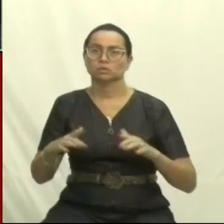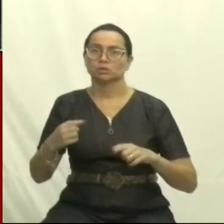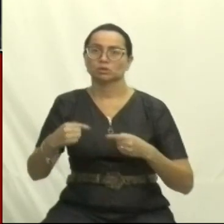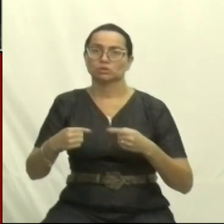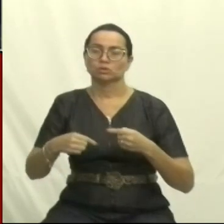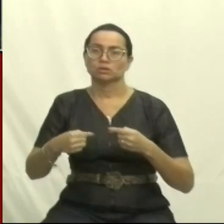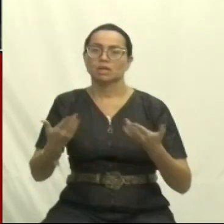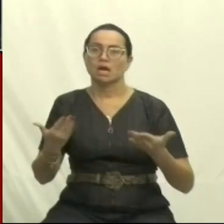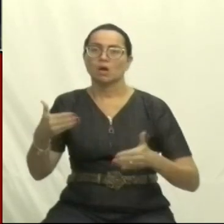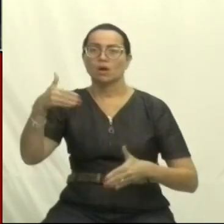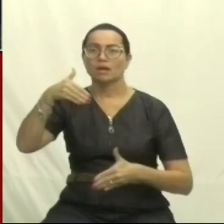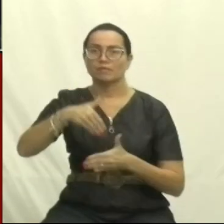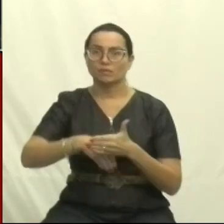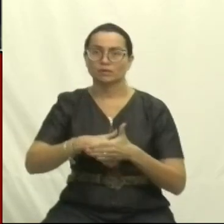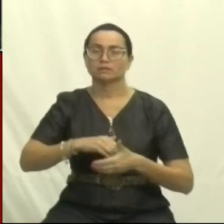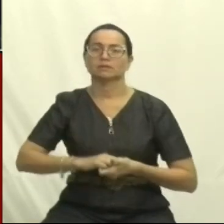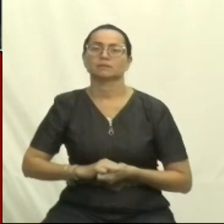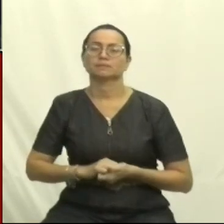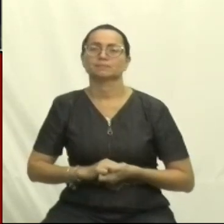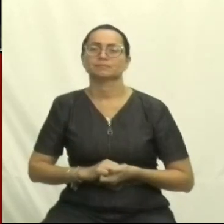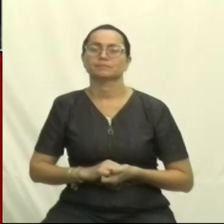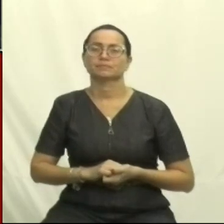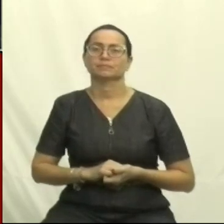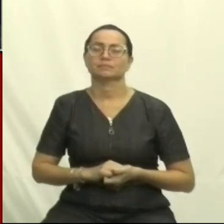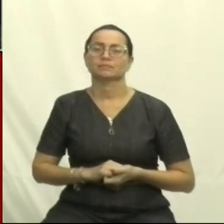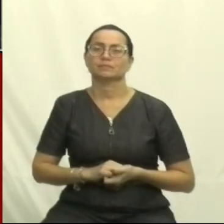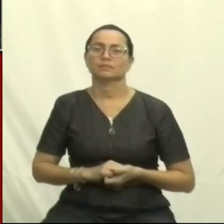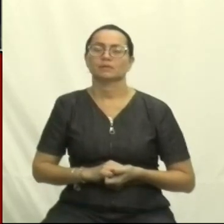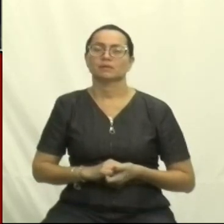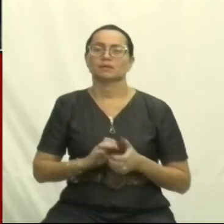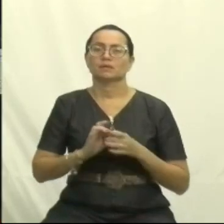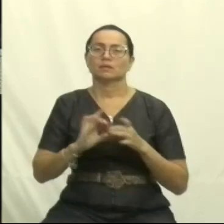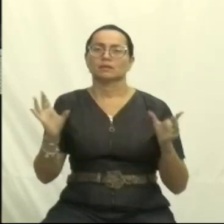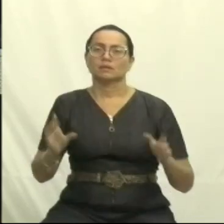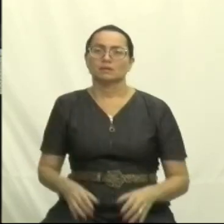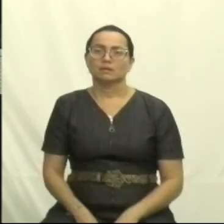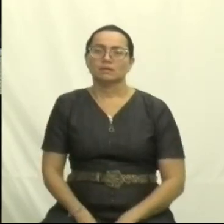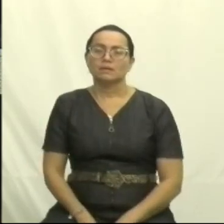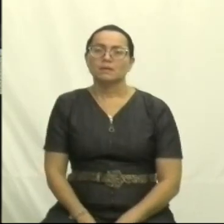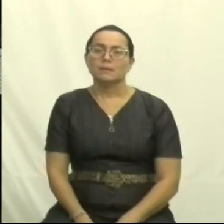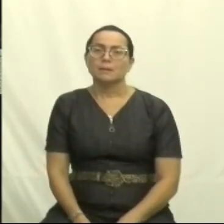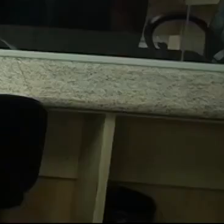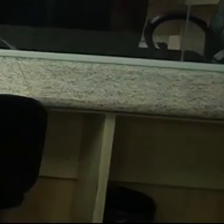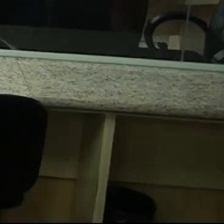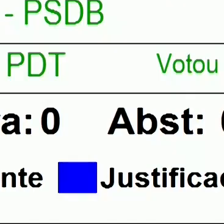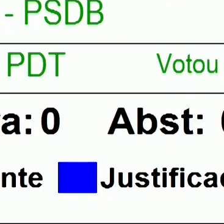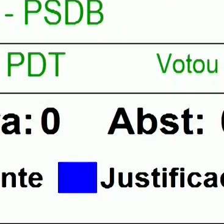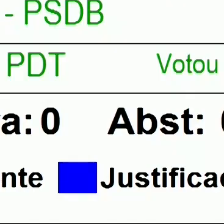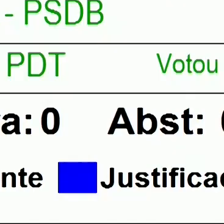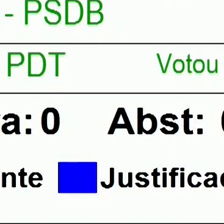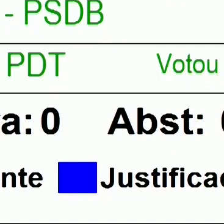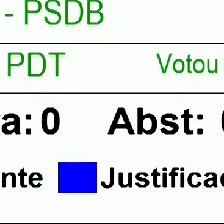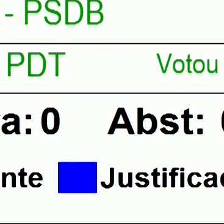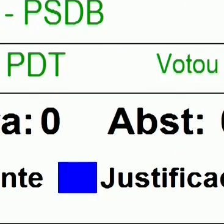Não havendo quem queira discutir, está em votação. Votação liberada. A emenda.